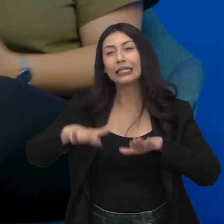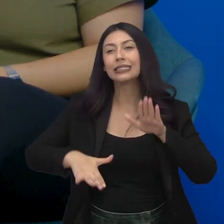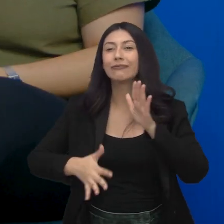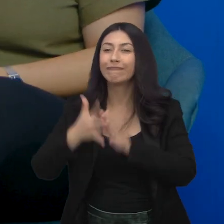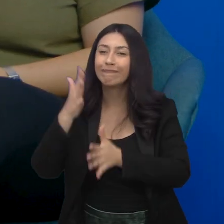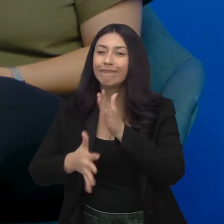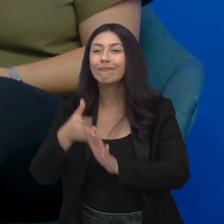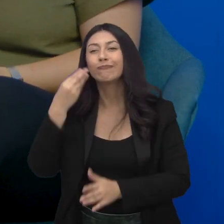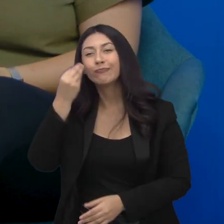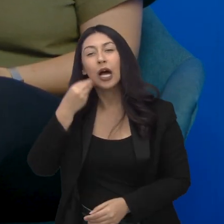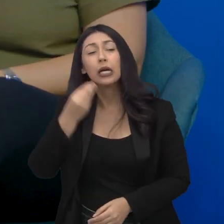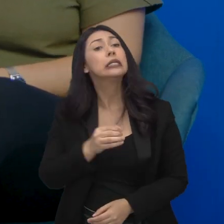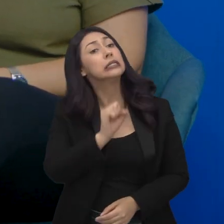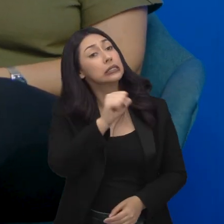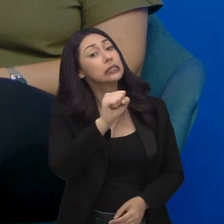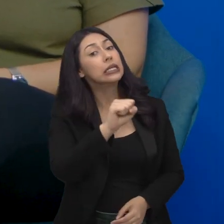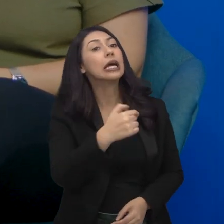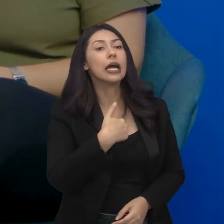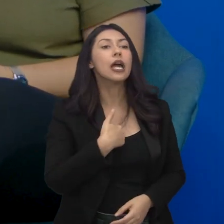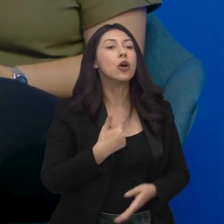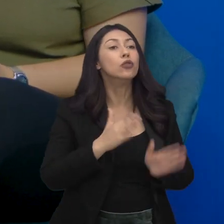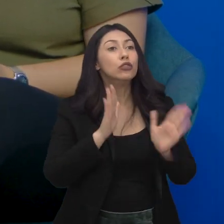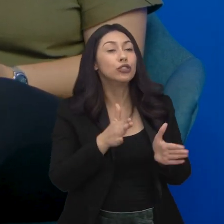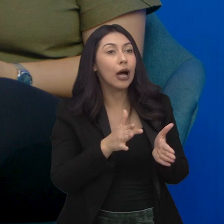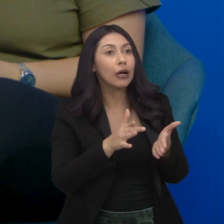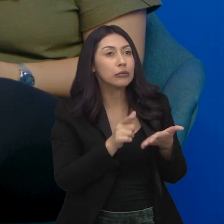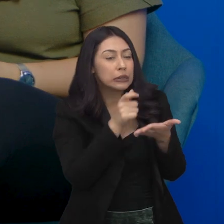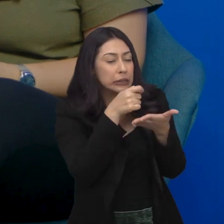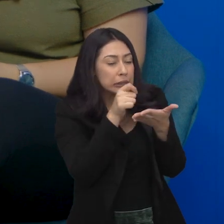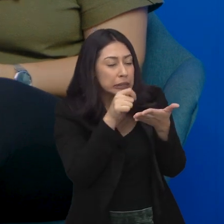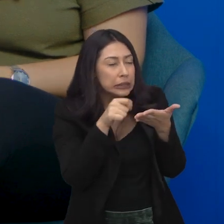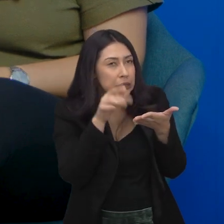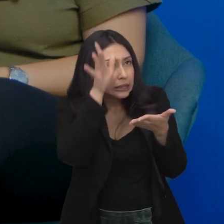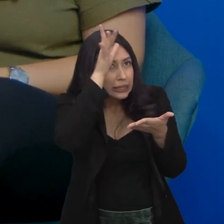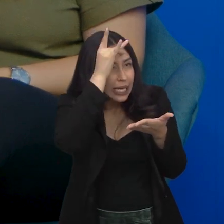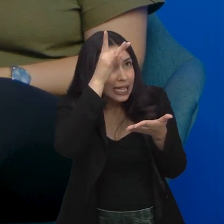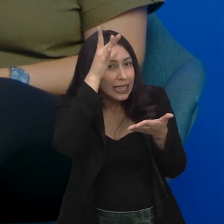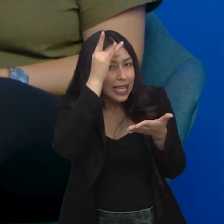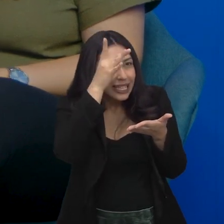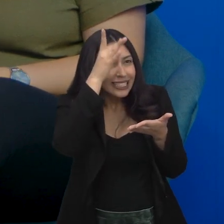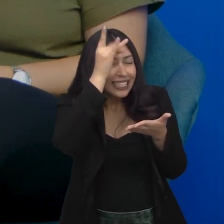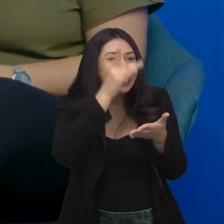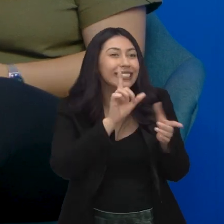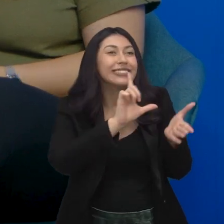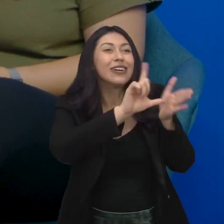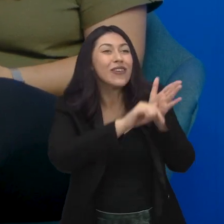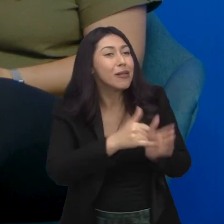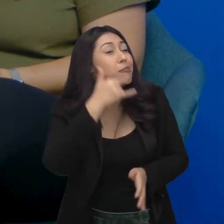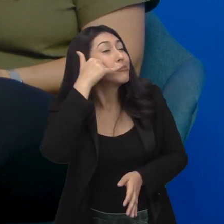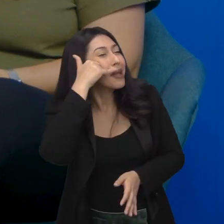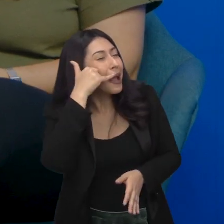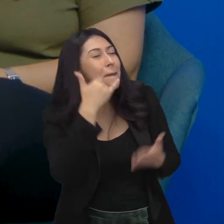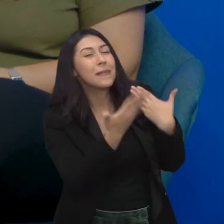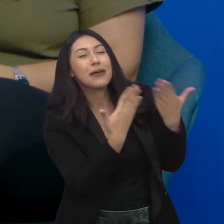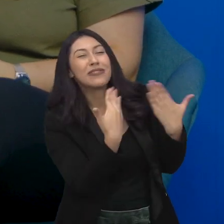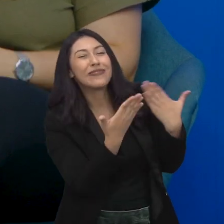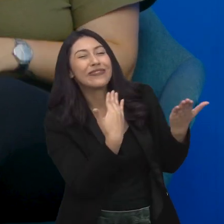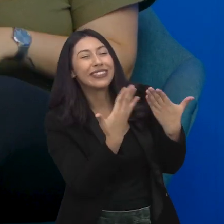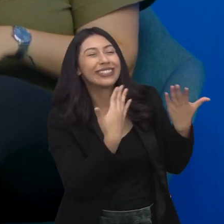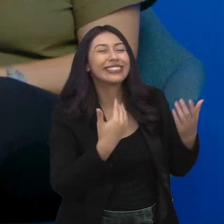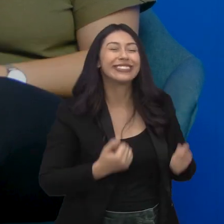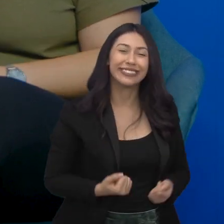atrapalha a experiência do apartamento. Não, sem dúvida nenhuma. Eu já estou com várias anotações mentais aqui. Ligar para o meu proprietário depois para a gente bater um